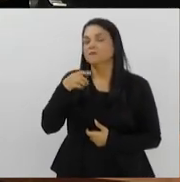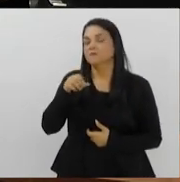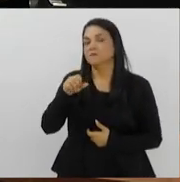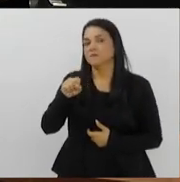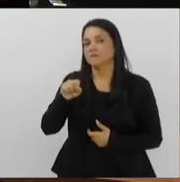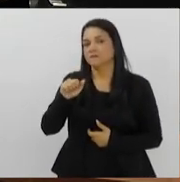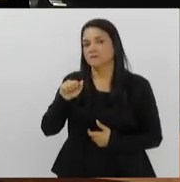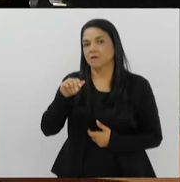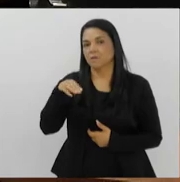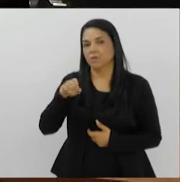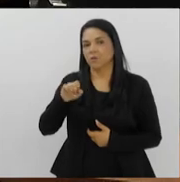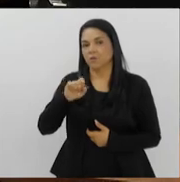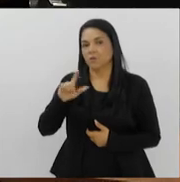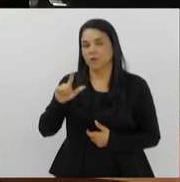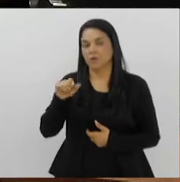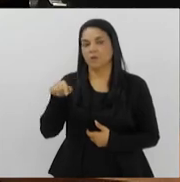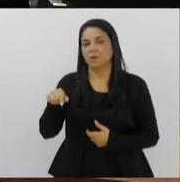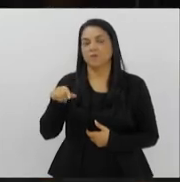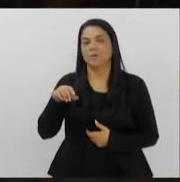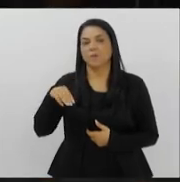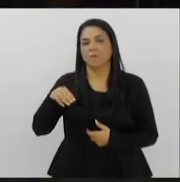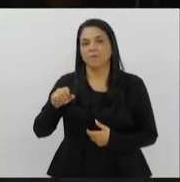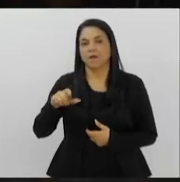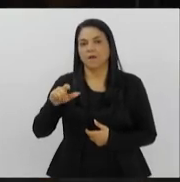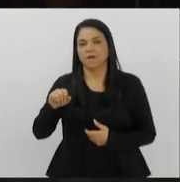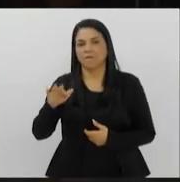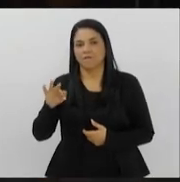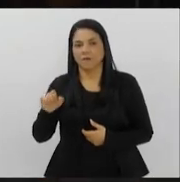Malafaia, deputado Jairi, deputado